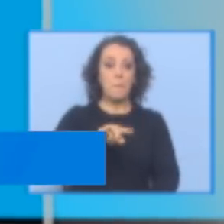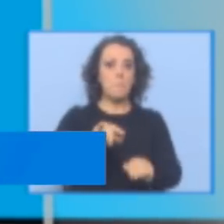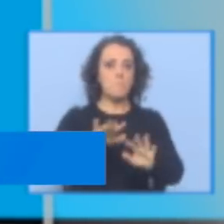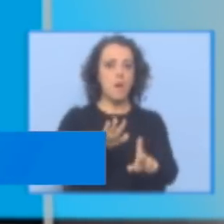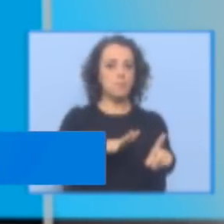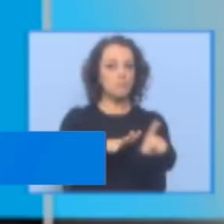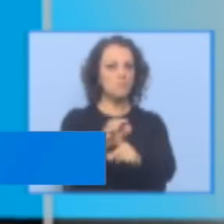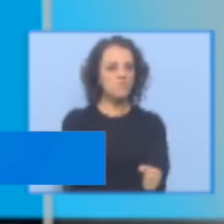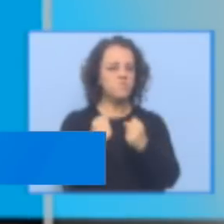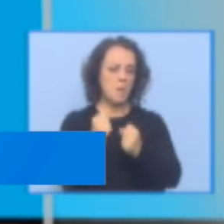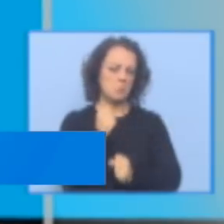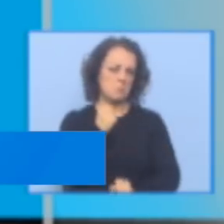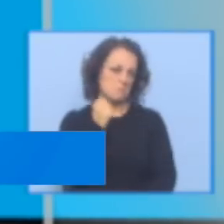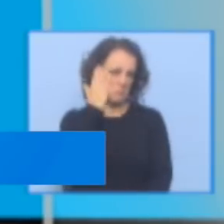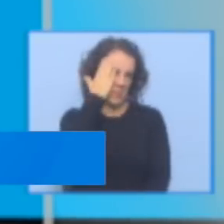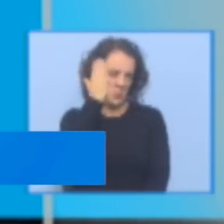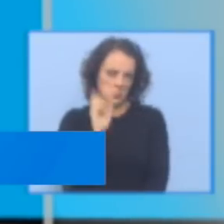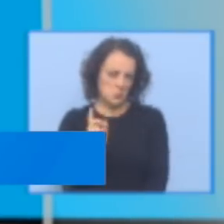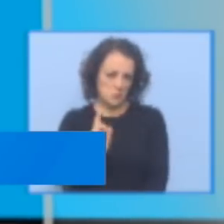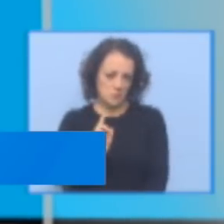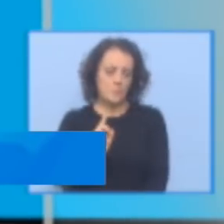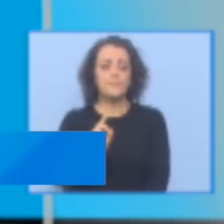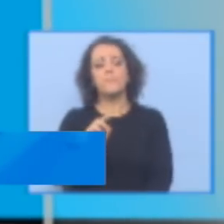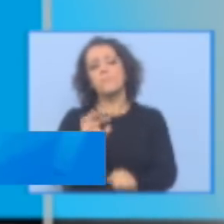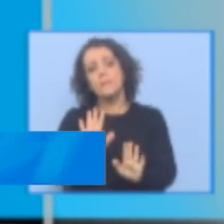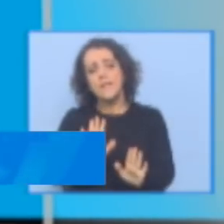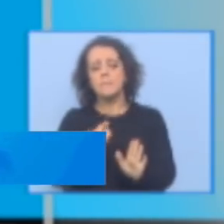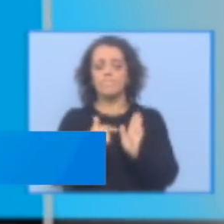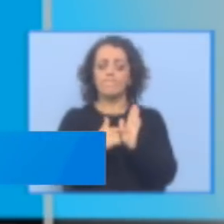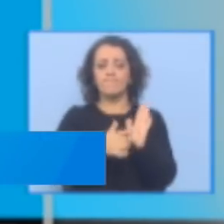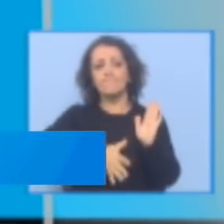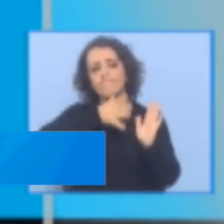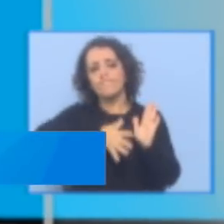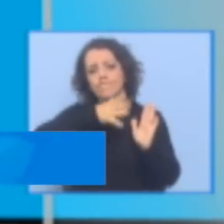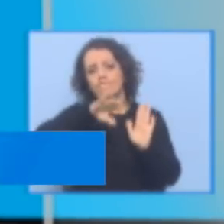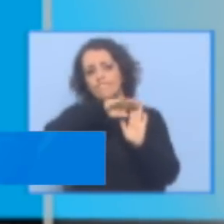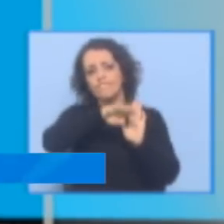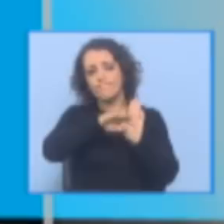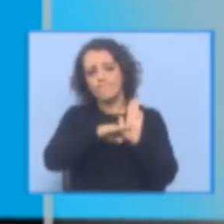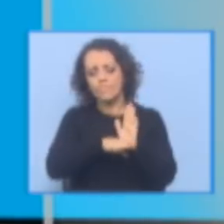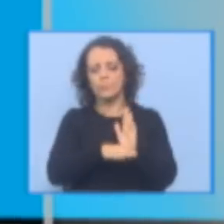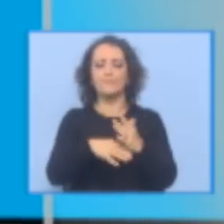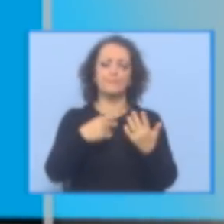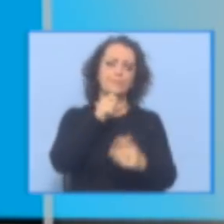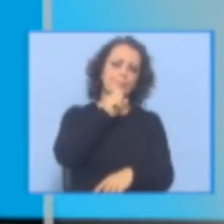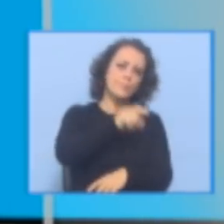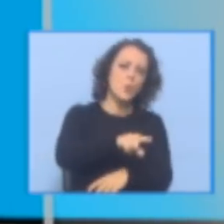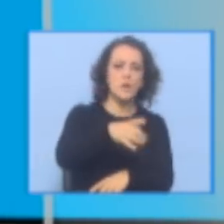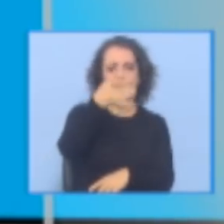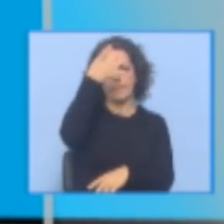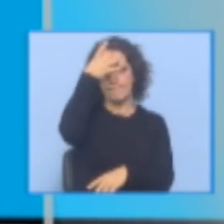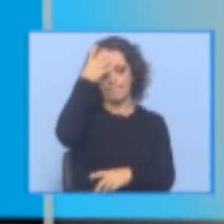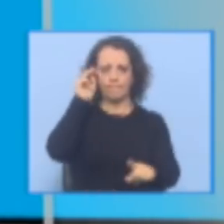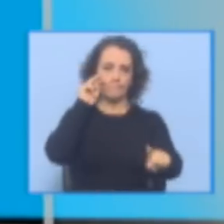grandes efeitos. Agora é uma mensagem que pode ter leituras diferentes e